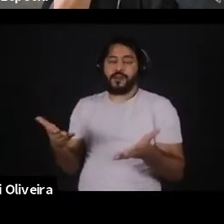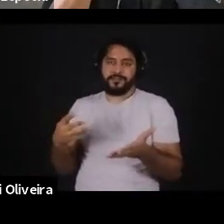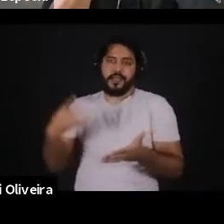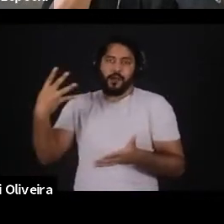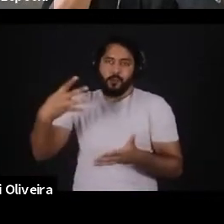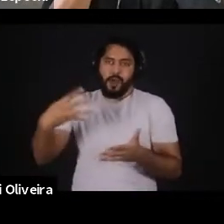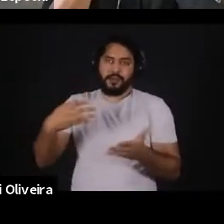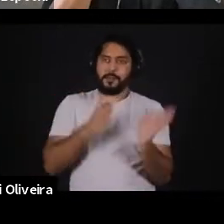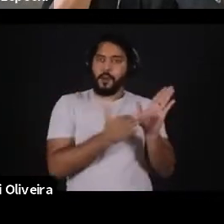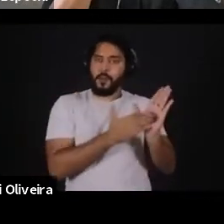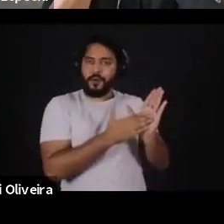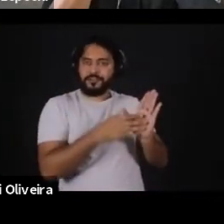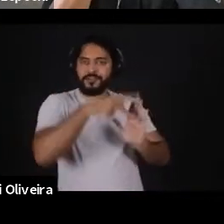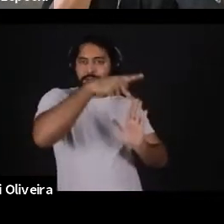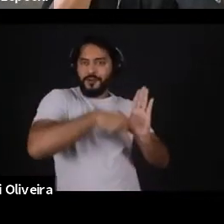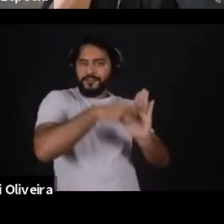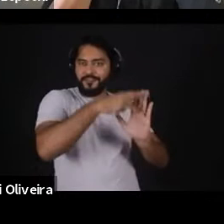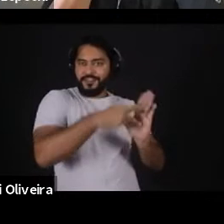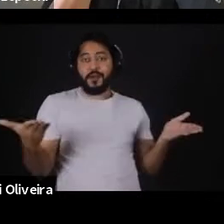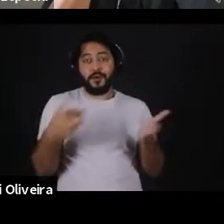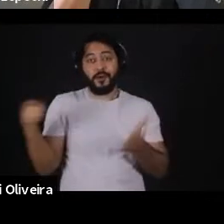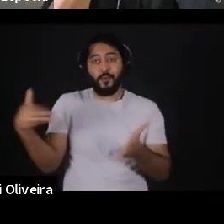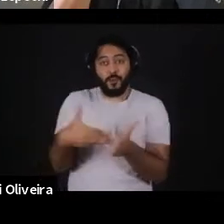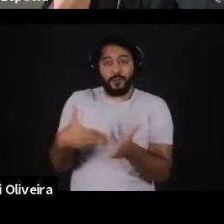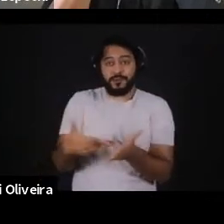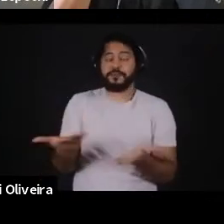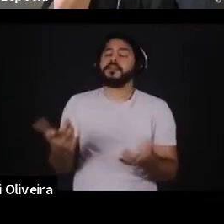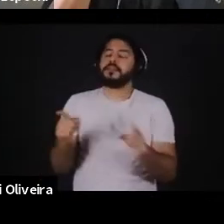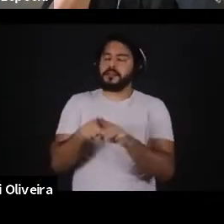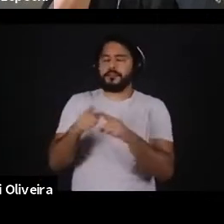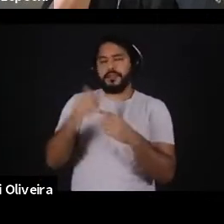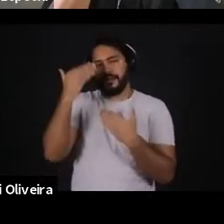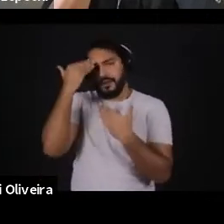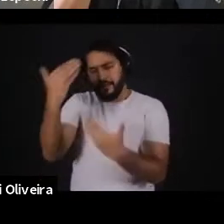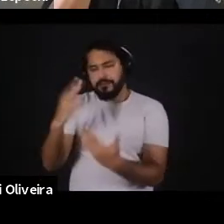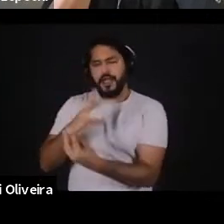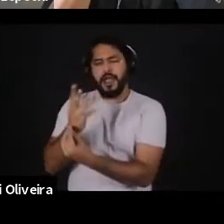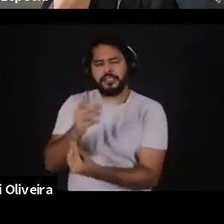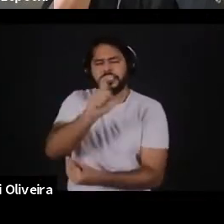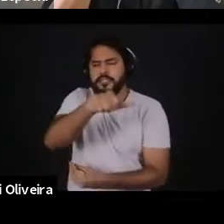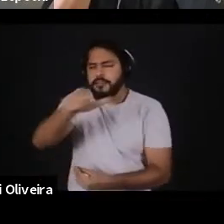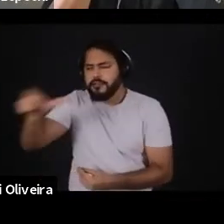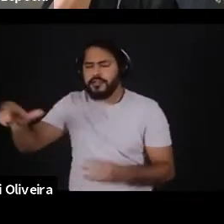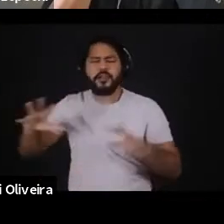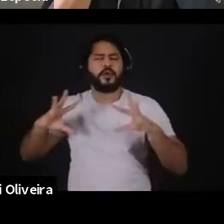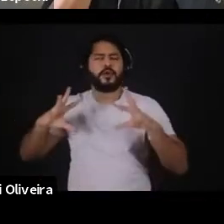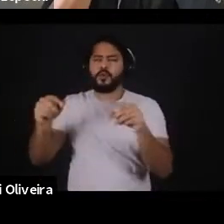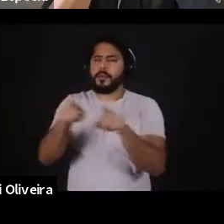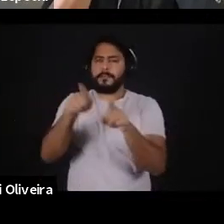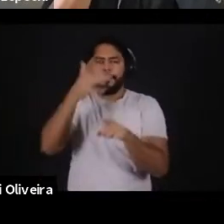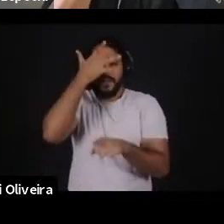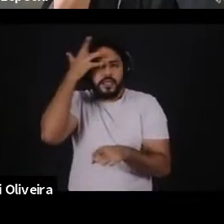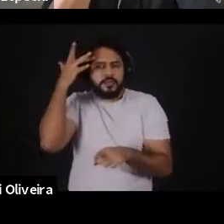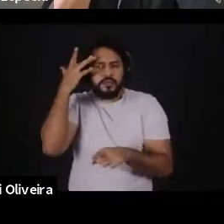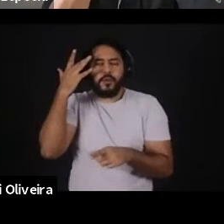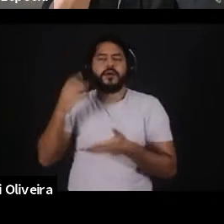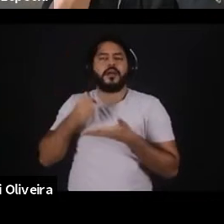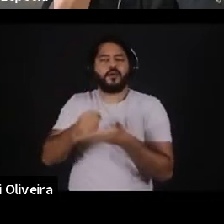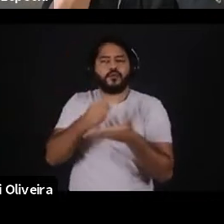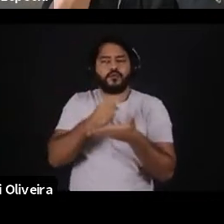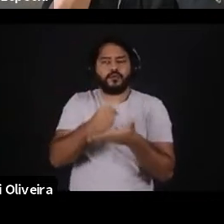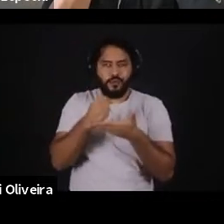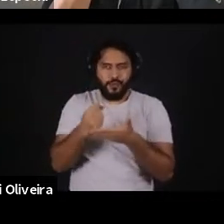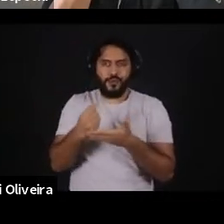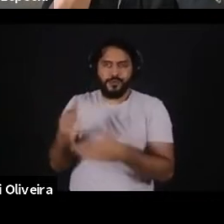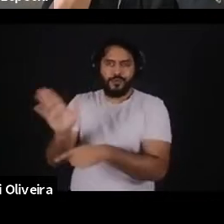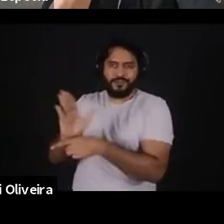Estendo, inclusive, o agradecimento aos artistas, a todos os agentes colaboradores do Delirar o Racial, o